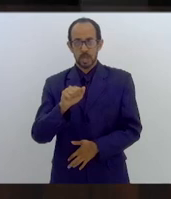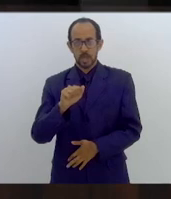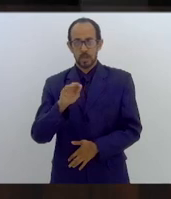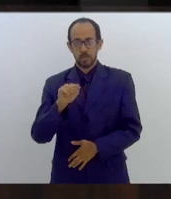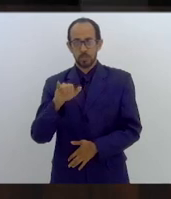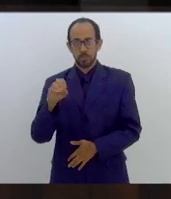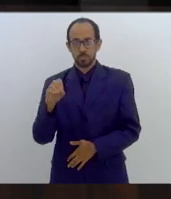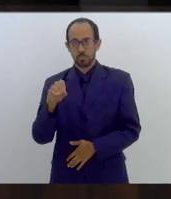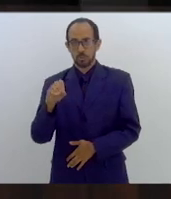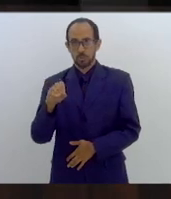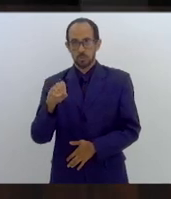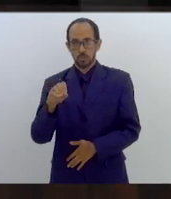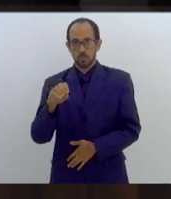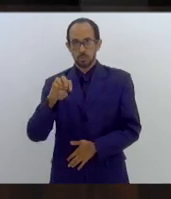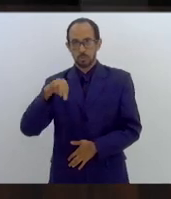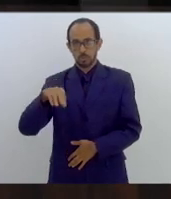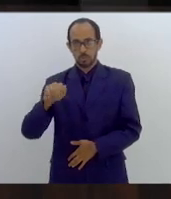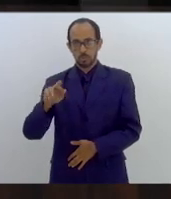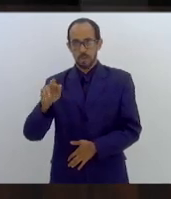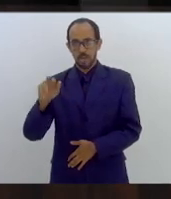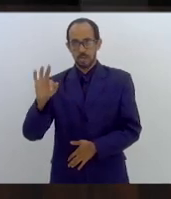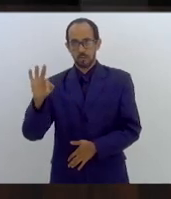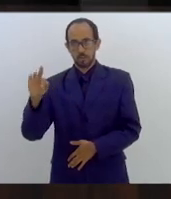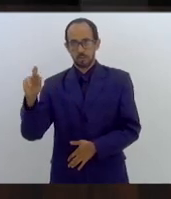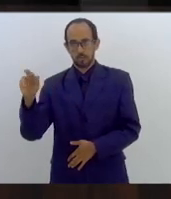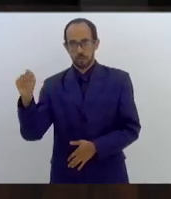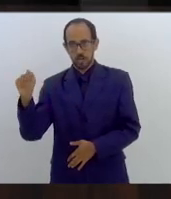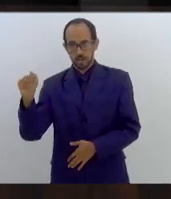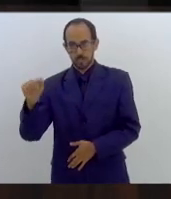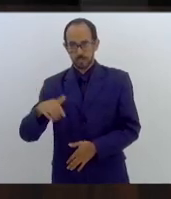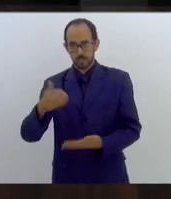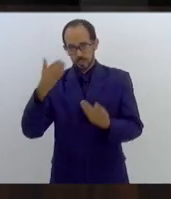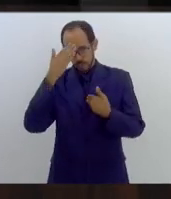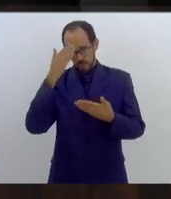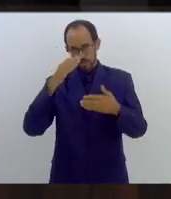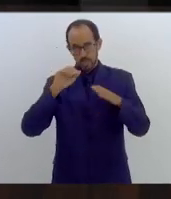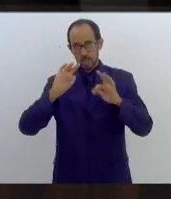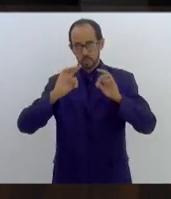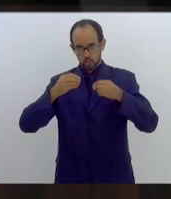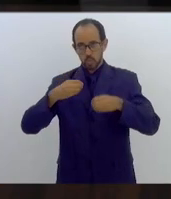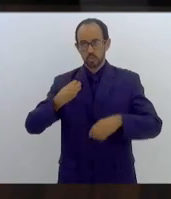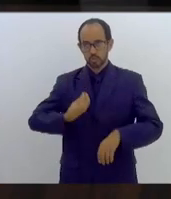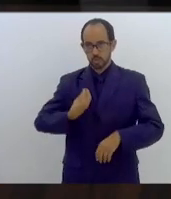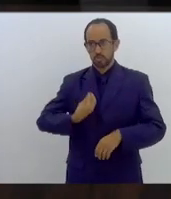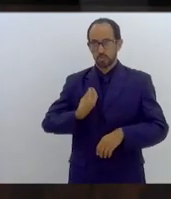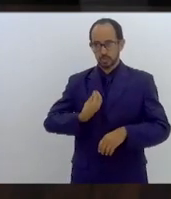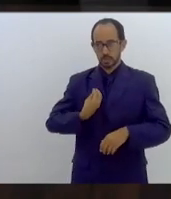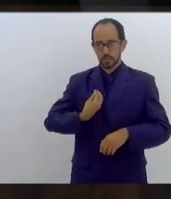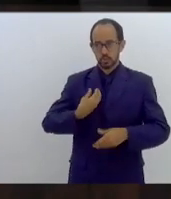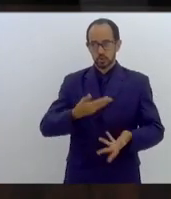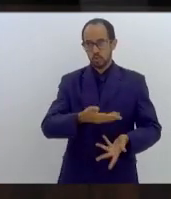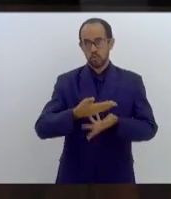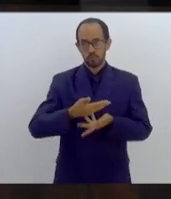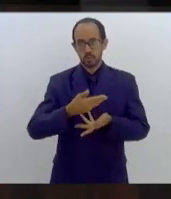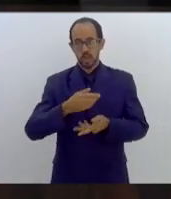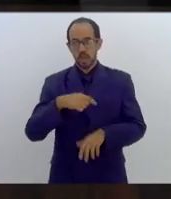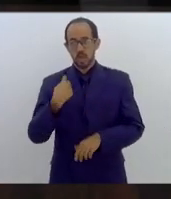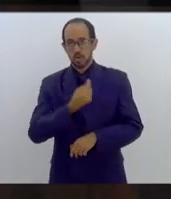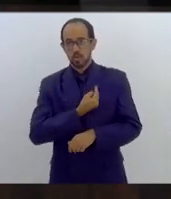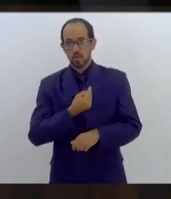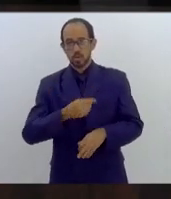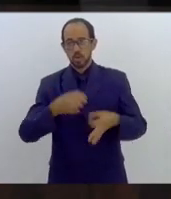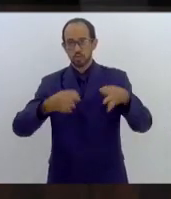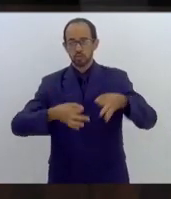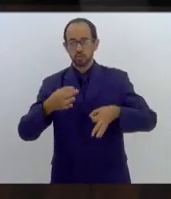da presidência. Quero, mais uma vez, agradecer a presença de todos, todas e convidar o nosso